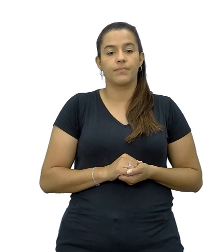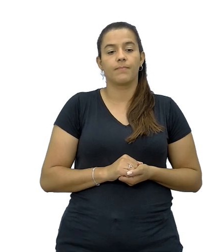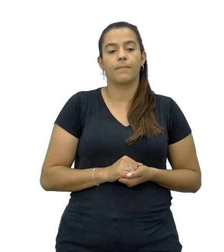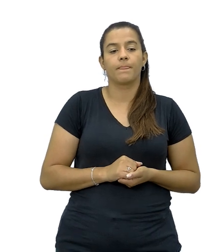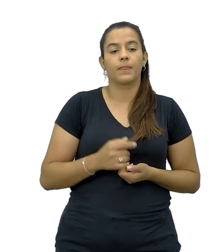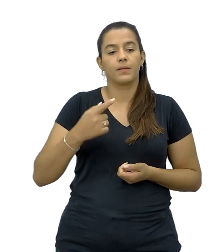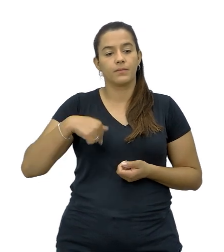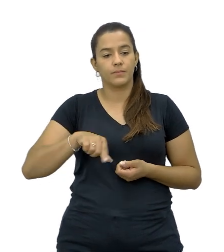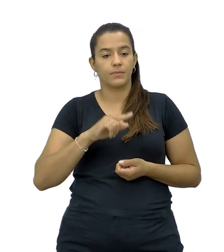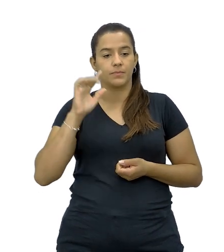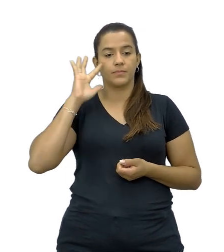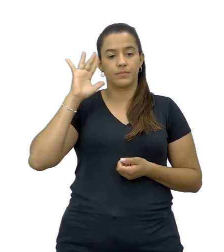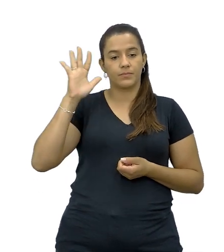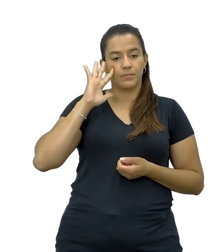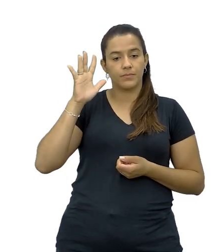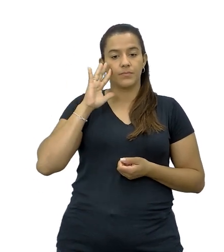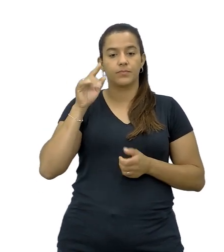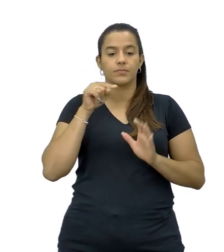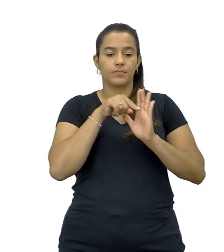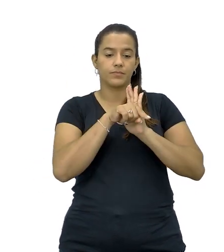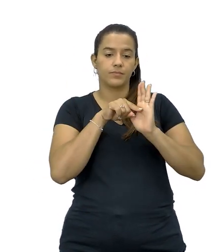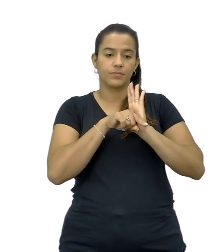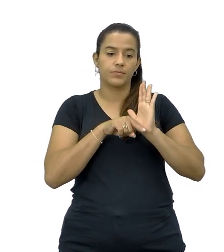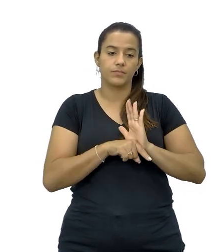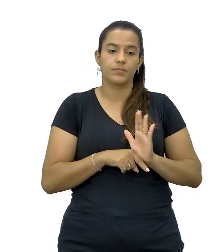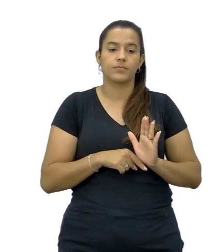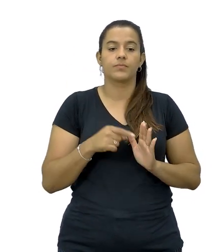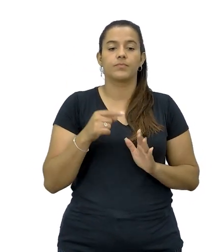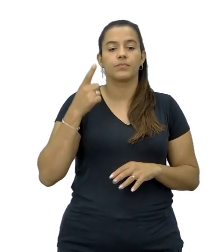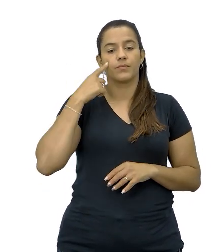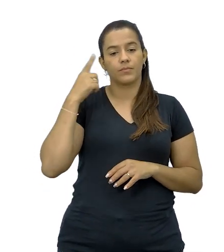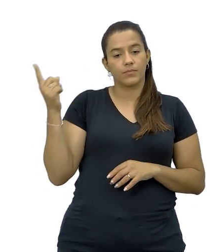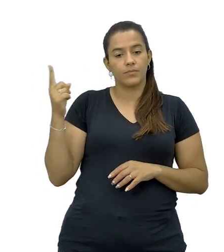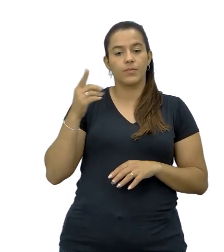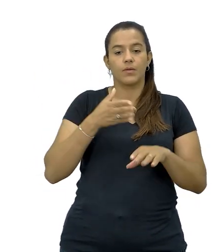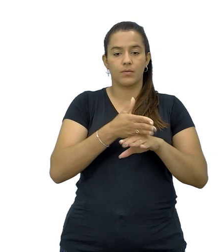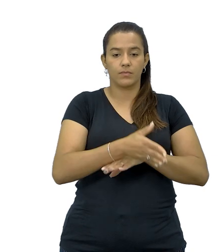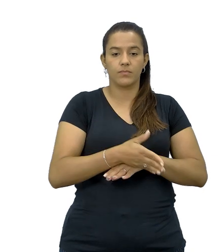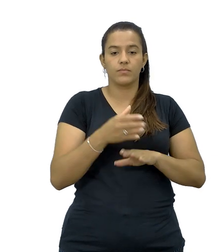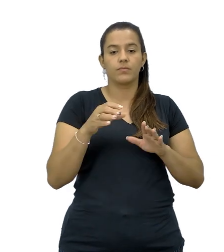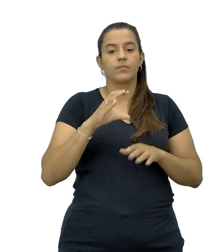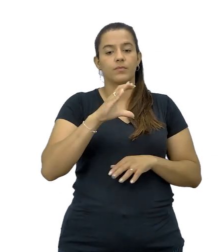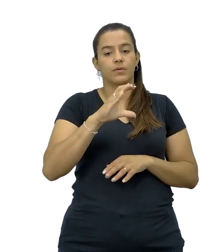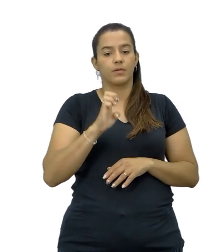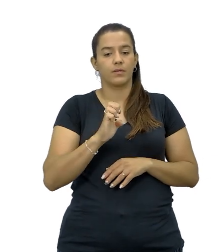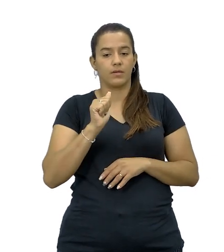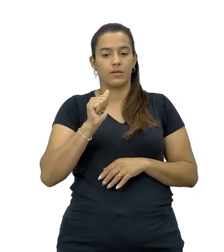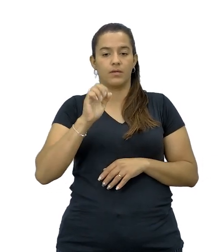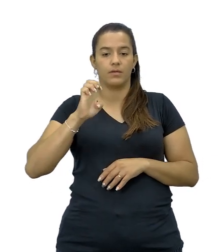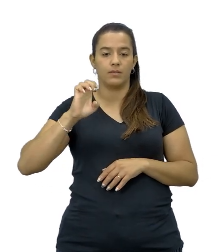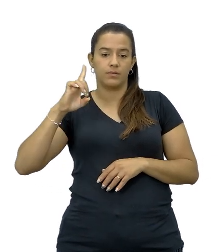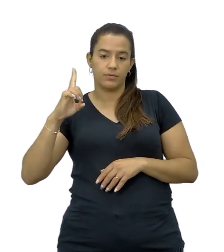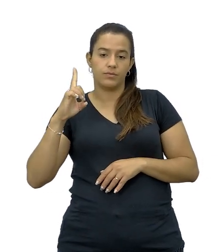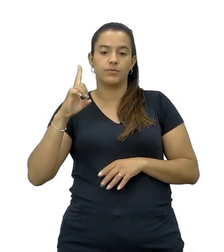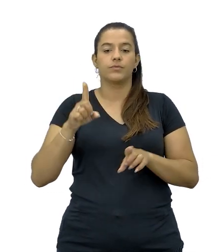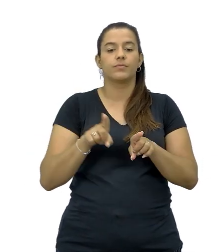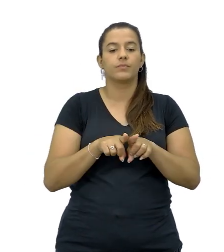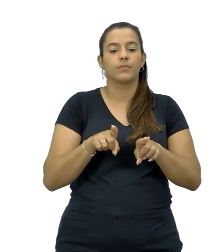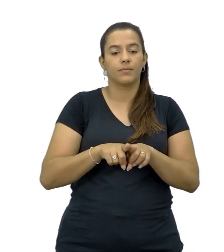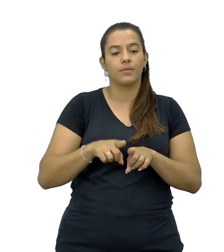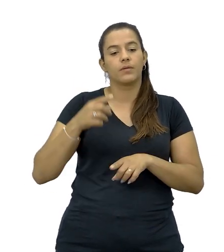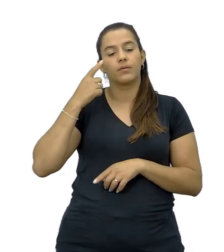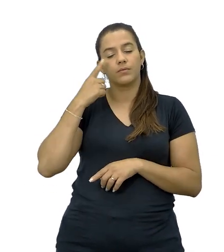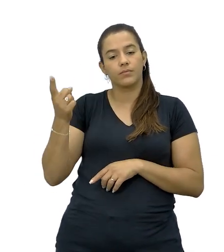nessas estratégias, vou consultar, passo 1, consultar na plataforma São Paulo CAED habilidades com menor índice de desempenho